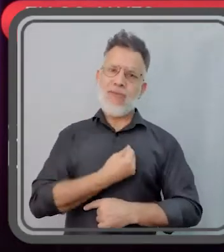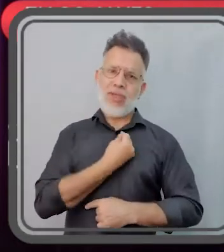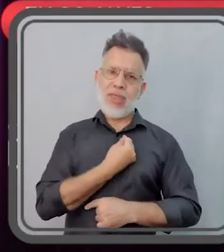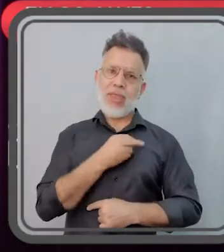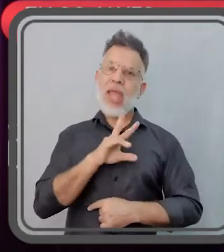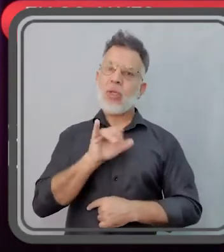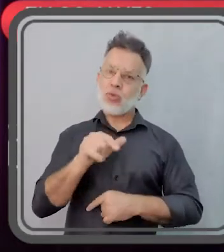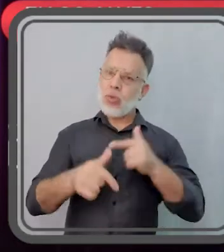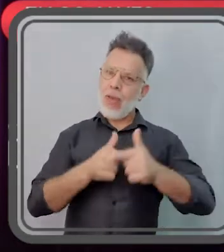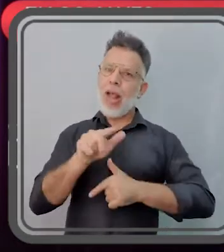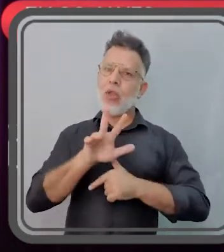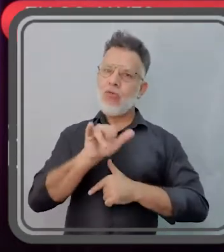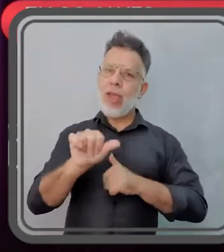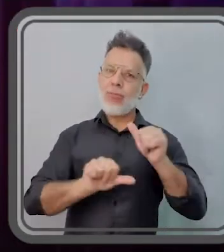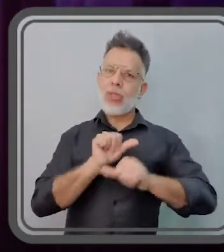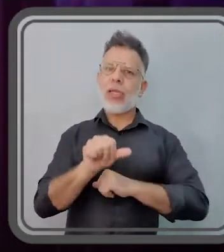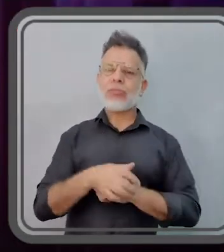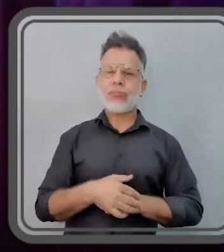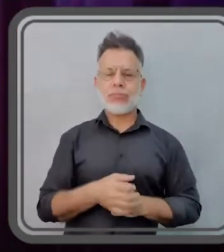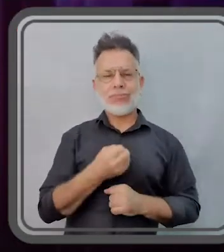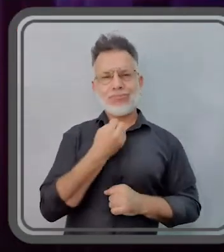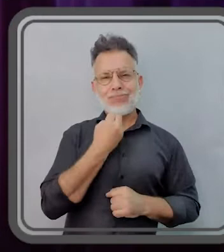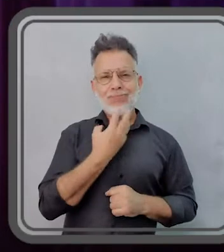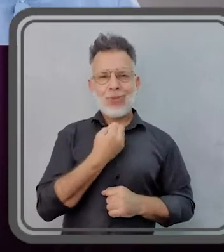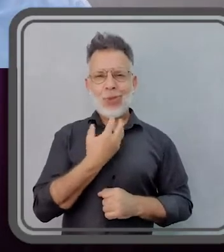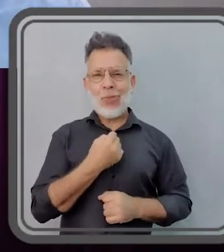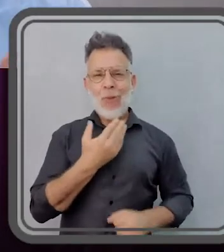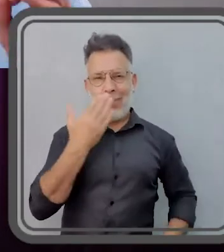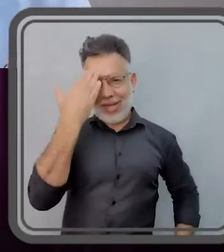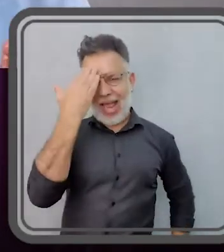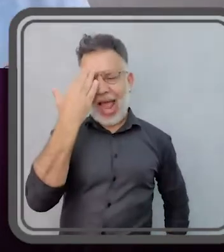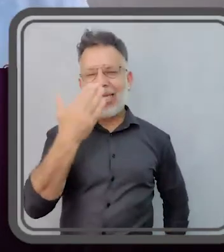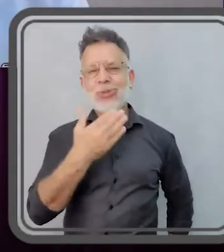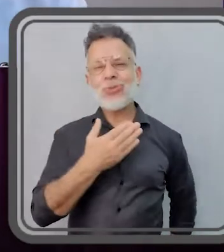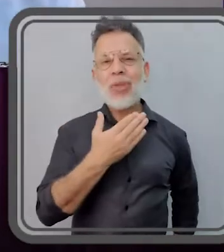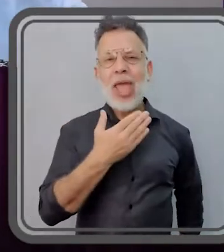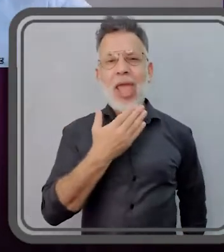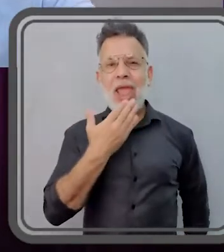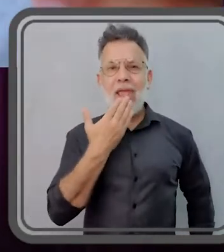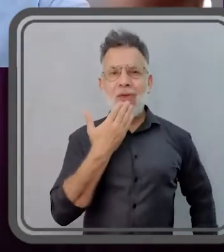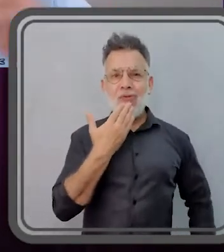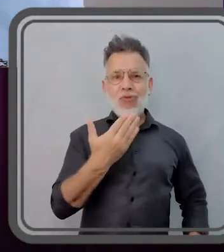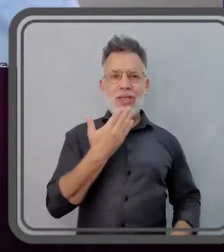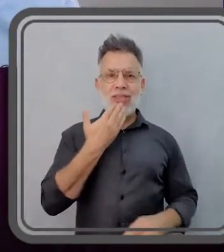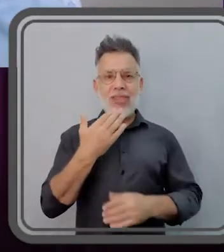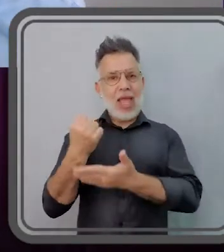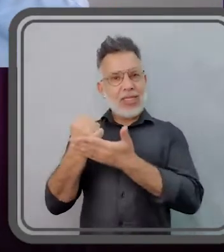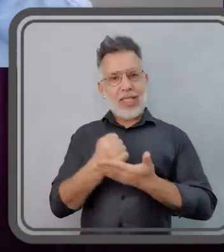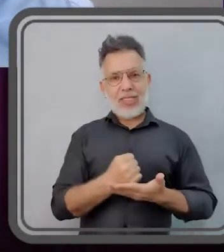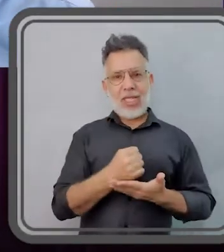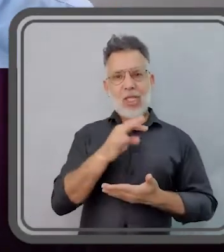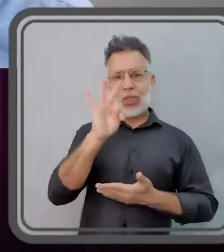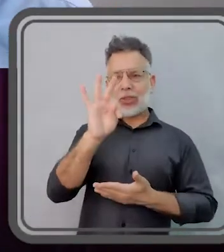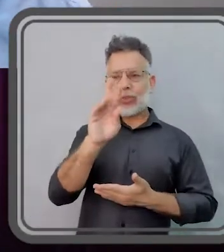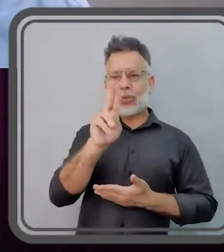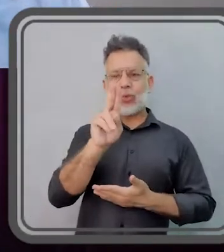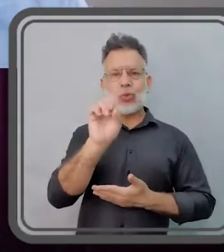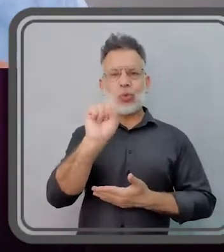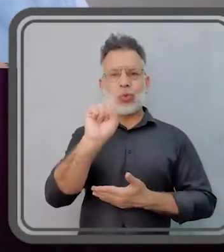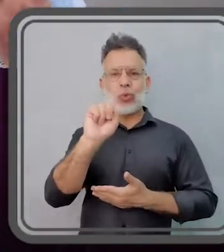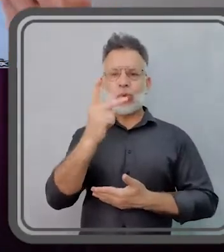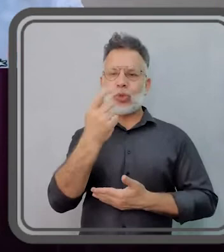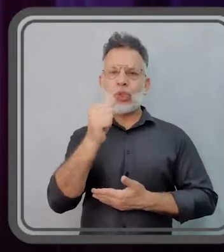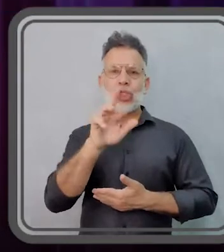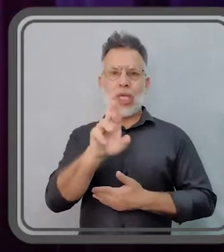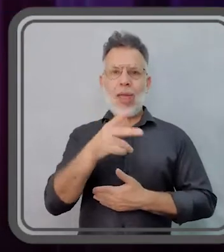e a sua empregabilidade vão mudar. Muito bom, Gustavo, obrigado. Eu vou até sugerir que a gente traga o Tuxá de volta para esse painel